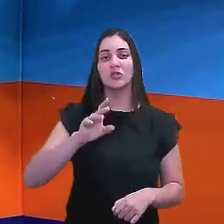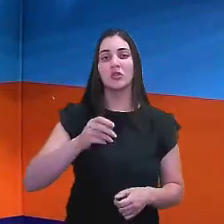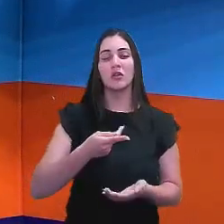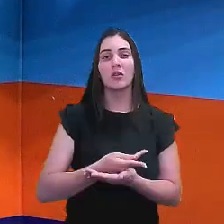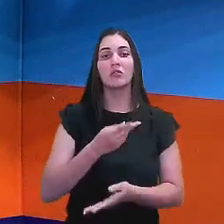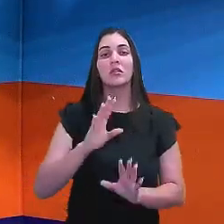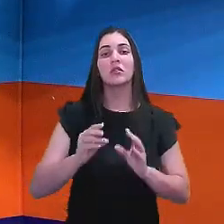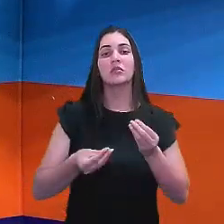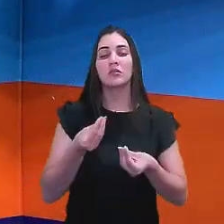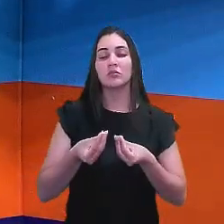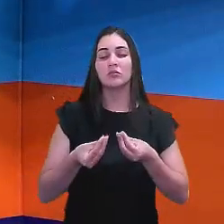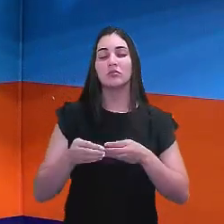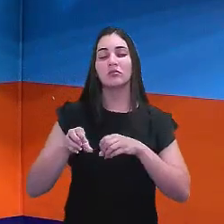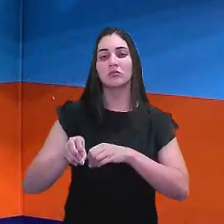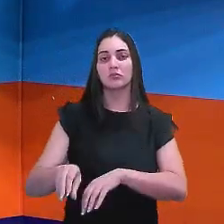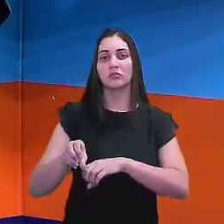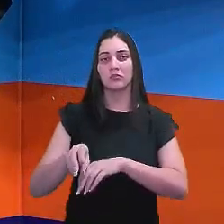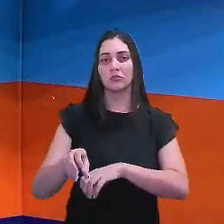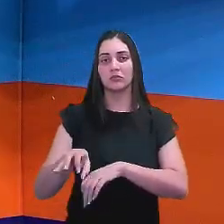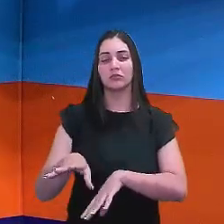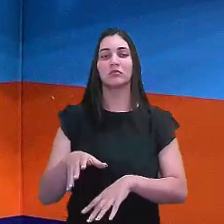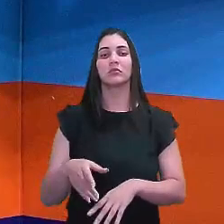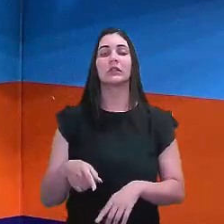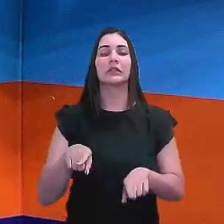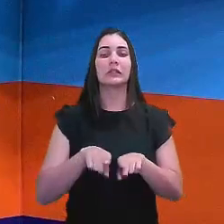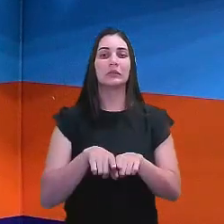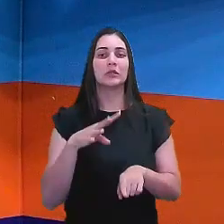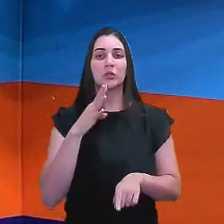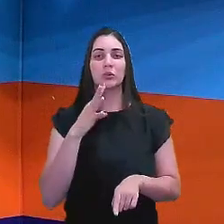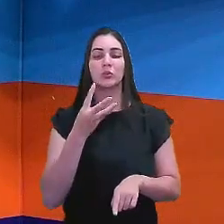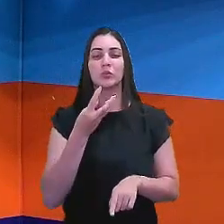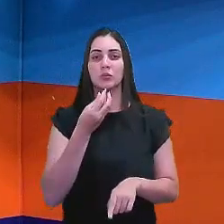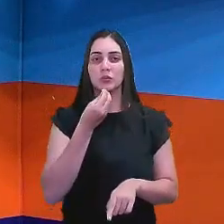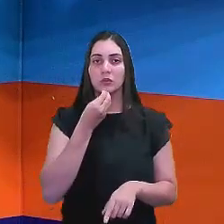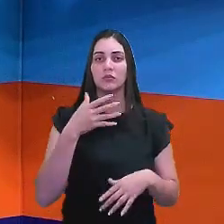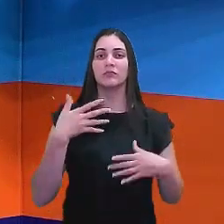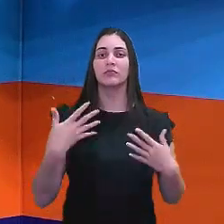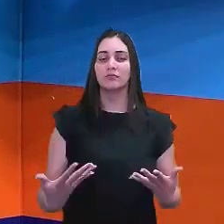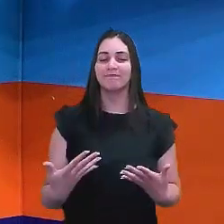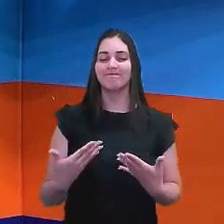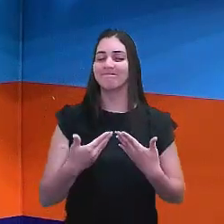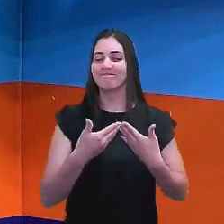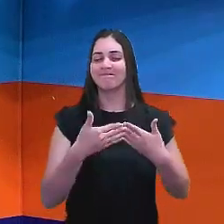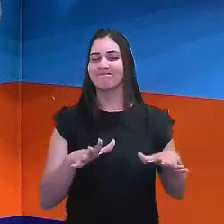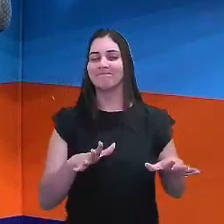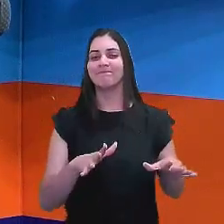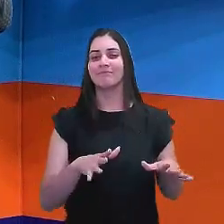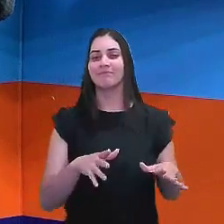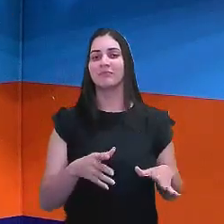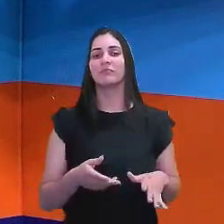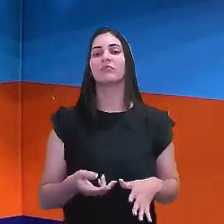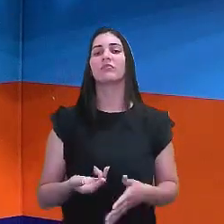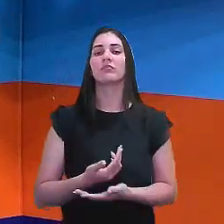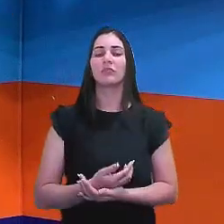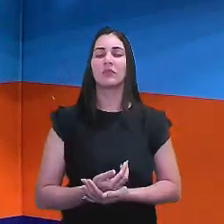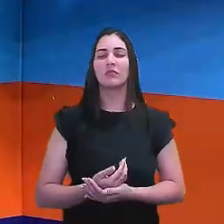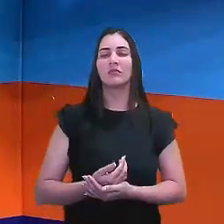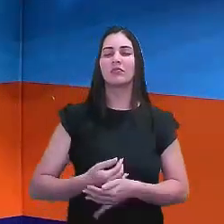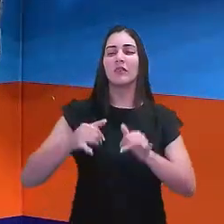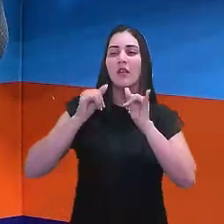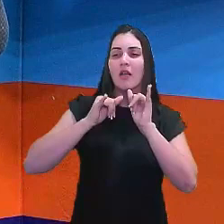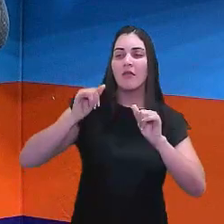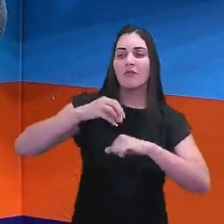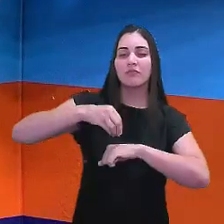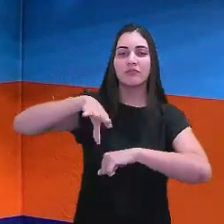educação. Isso só se faz com o quê? Conhecimento. Então, não abre mão disso aqui. Reverbera essas